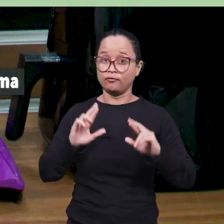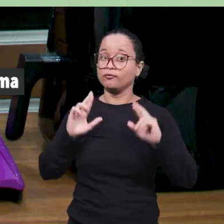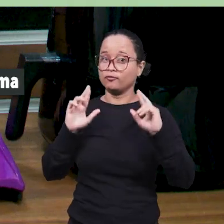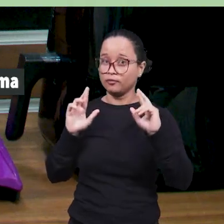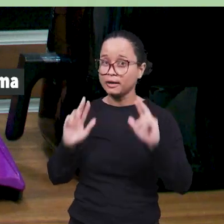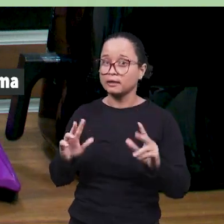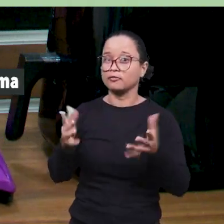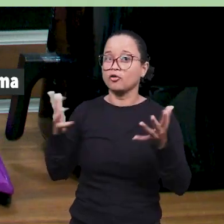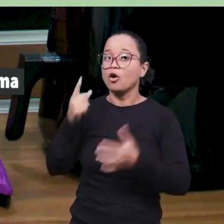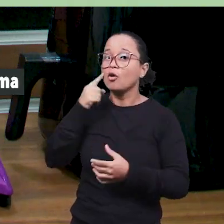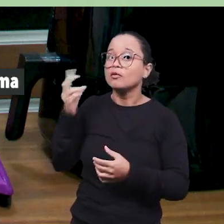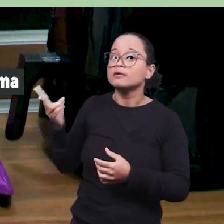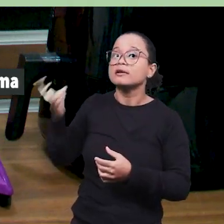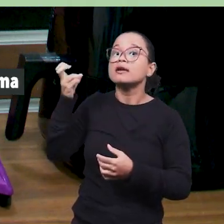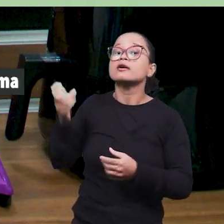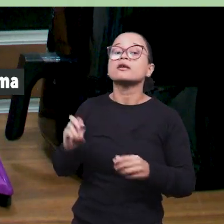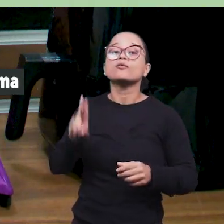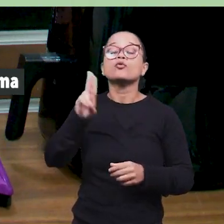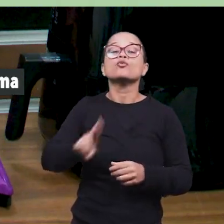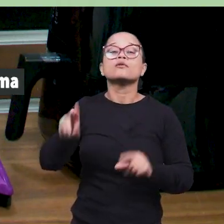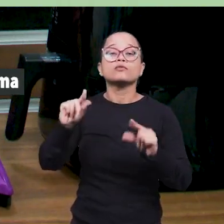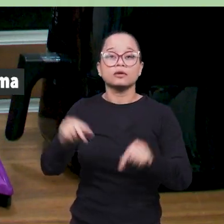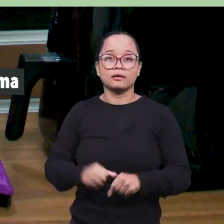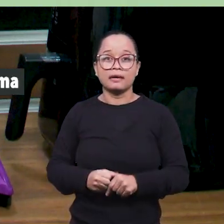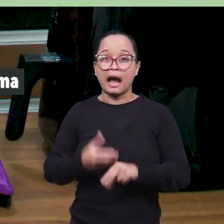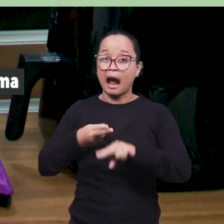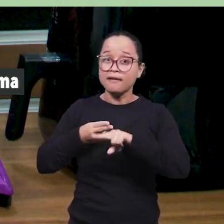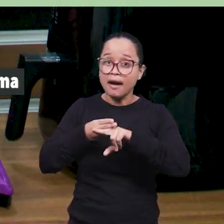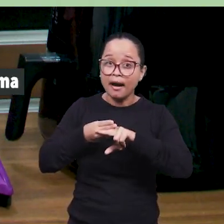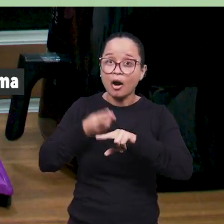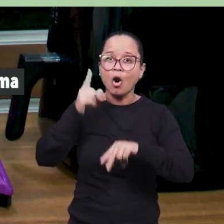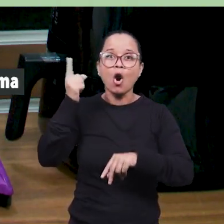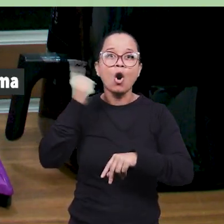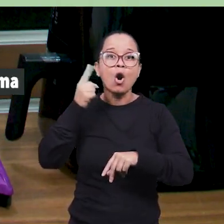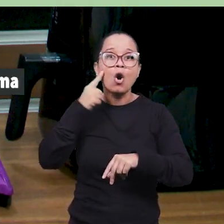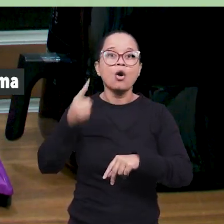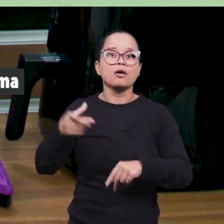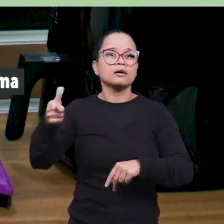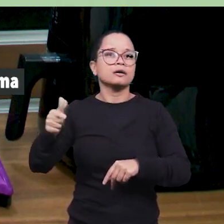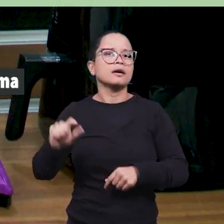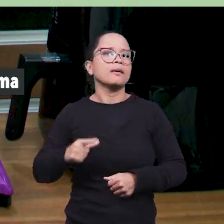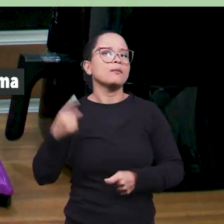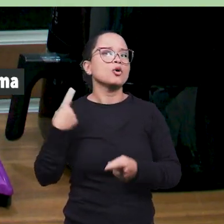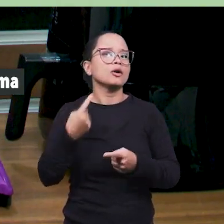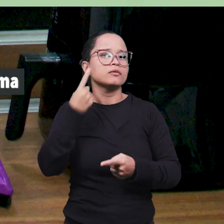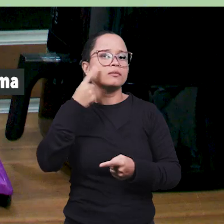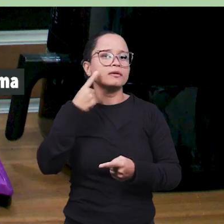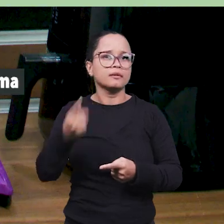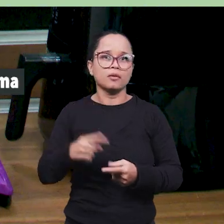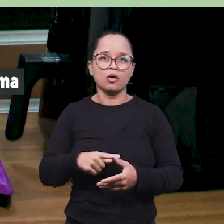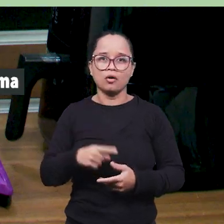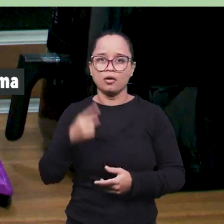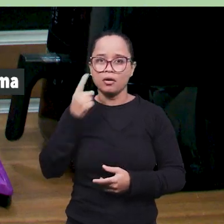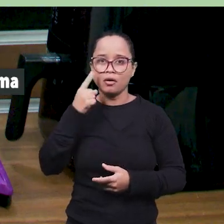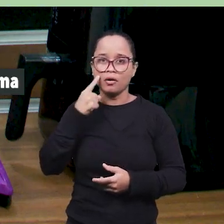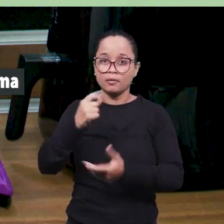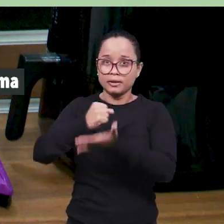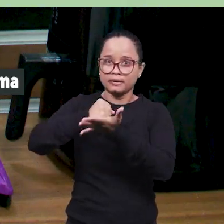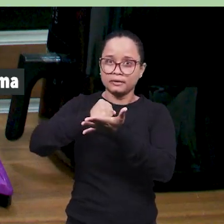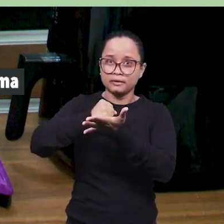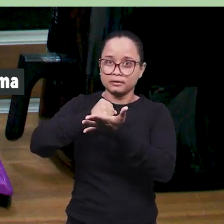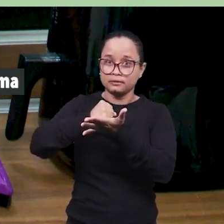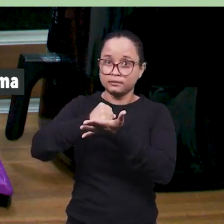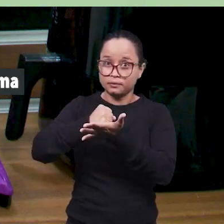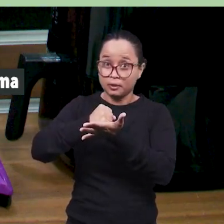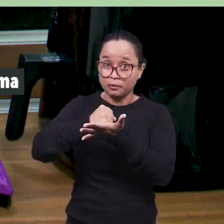E aí entra o quê? A nossa faca. Porque aí, ó, a faca não é grande, nós vamos